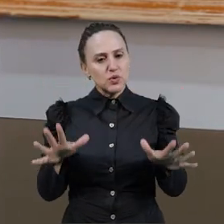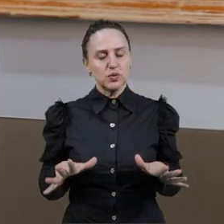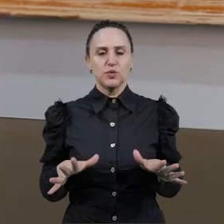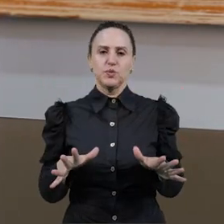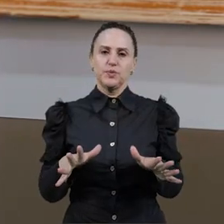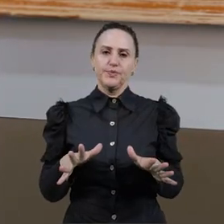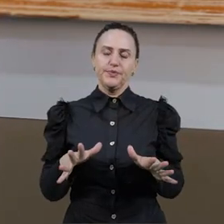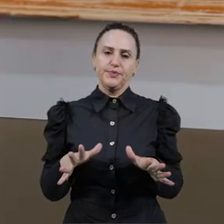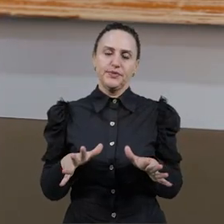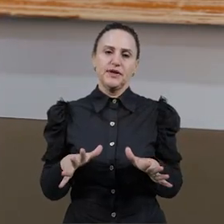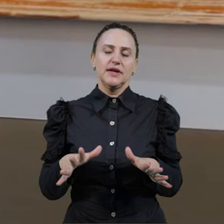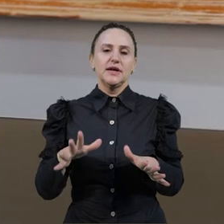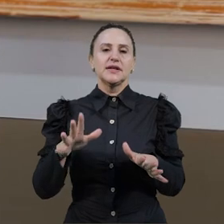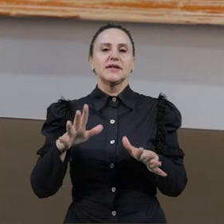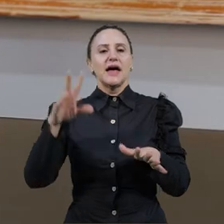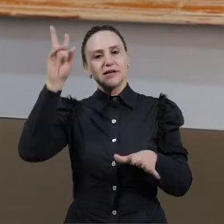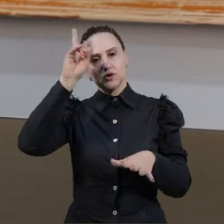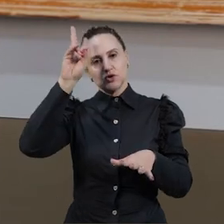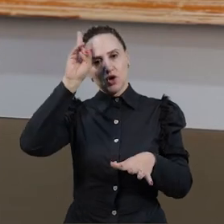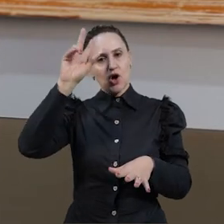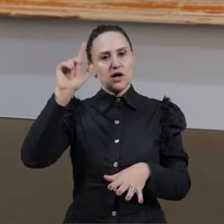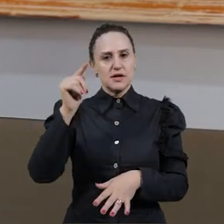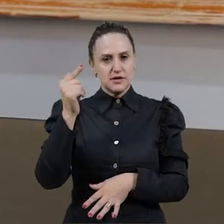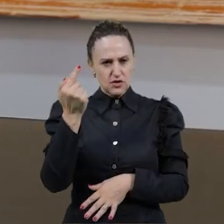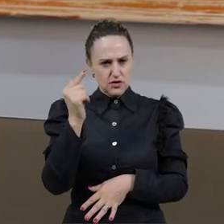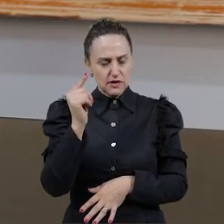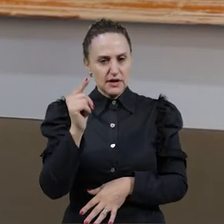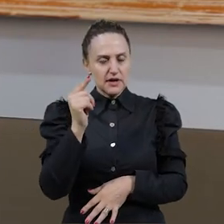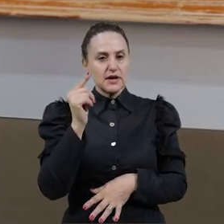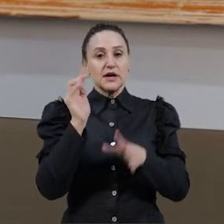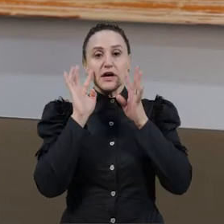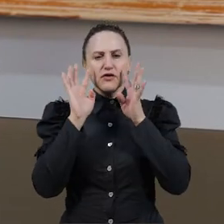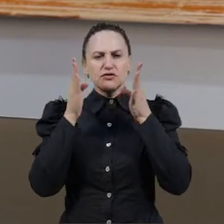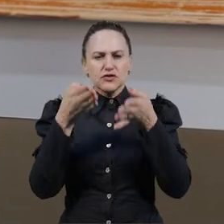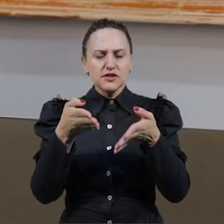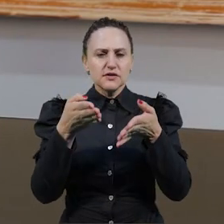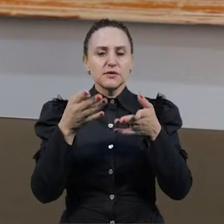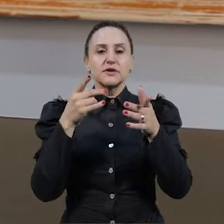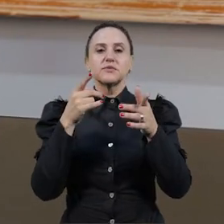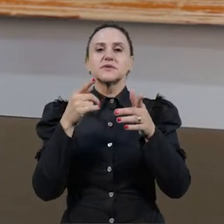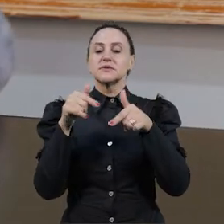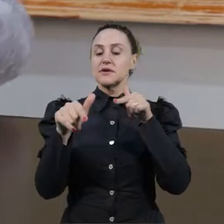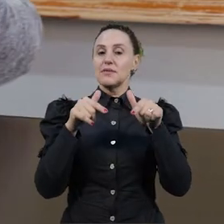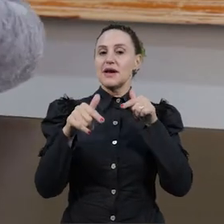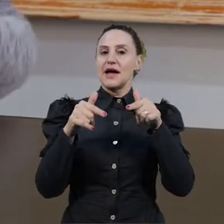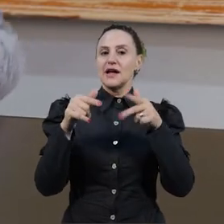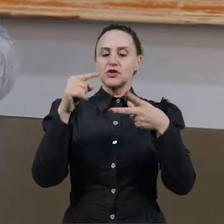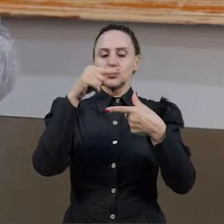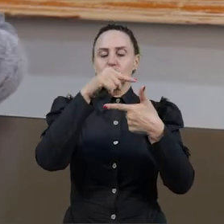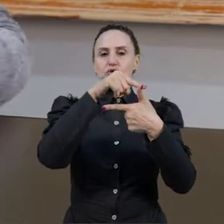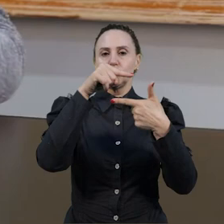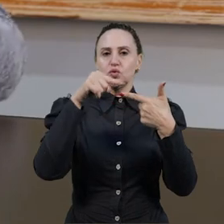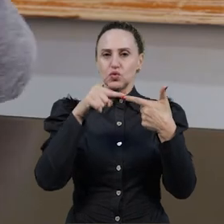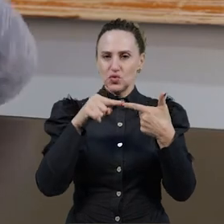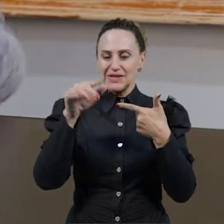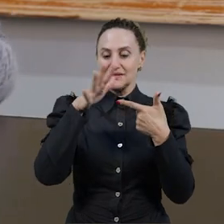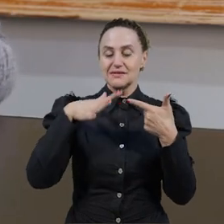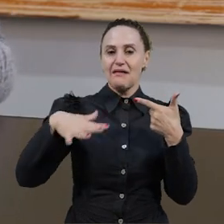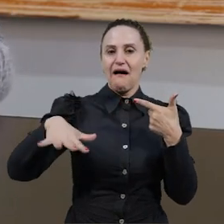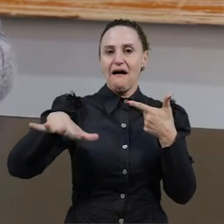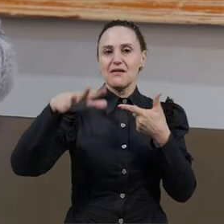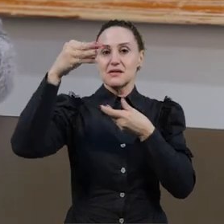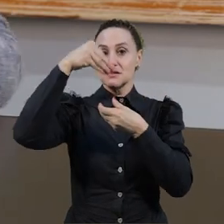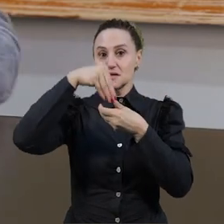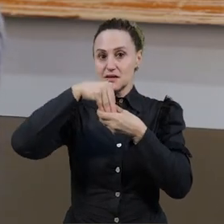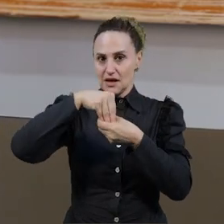da História da Geografia né E também função de que nós vamos trabalhar duas grandes áreas dentro de um né dentro de uma